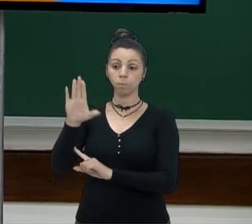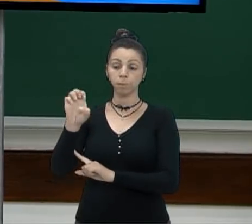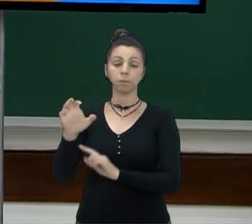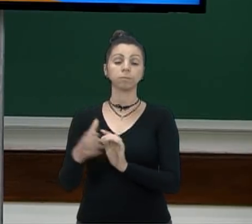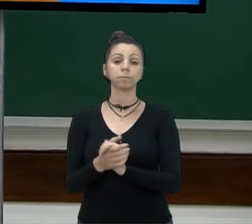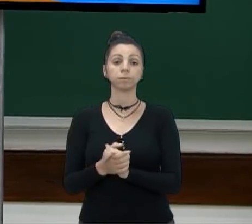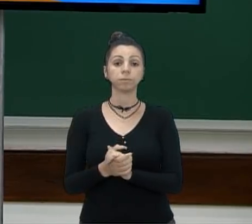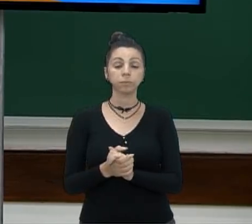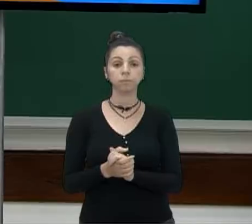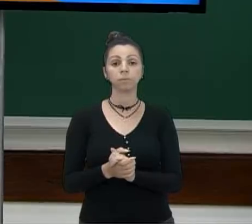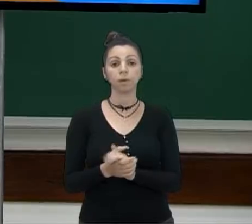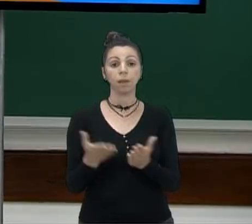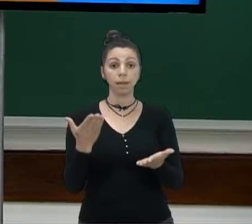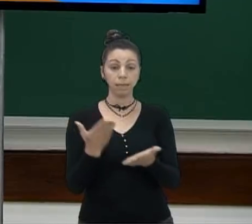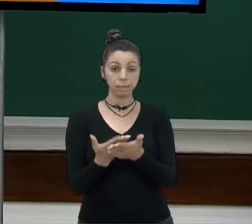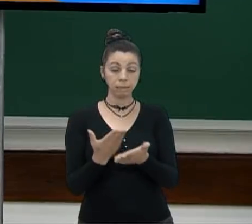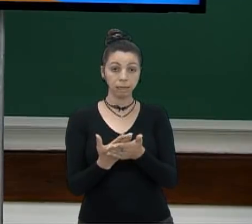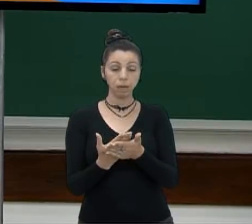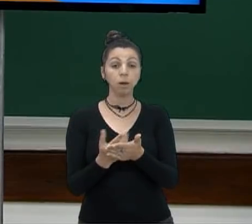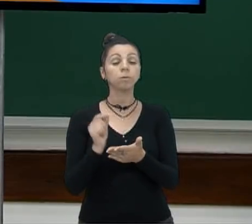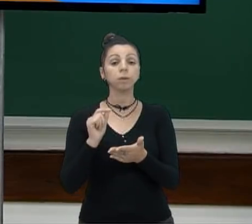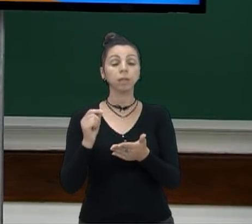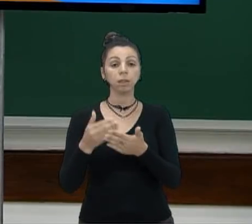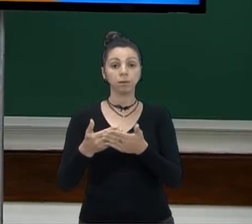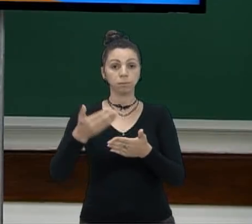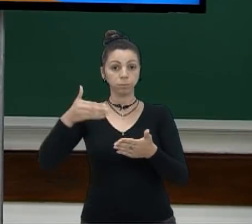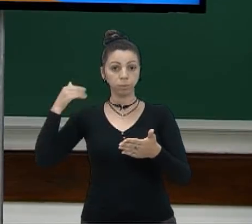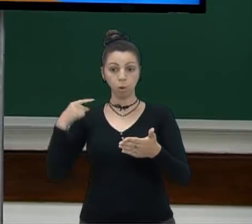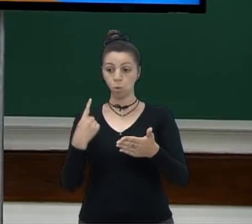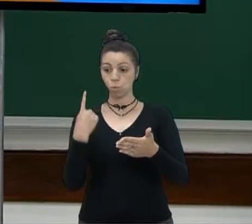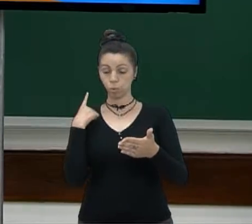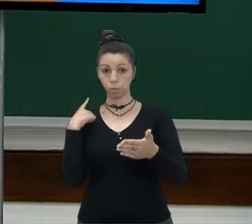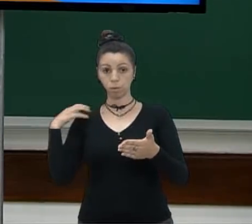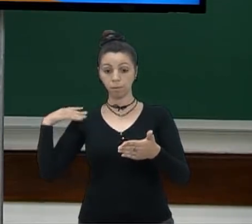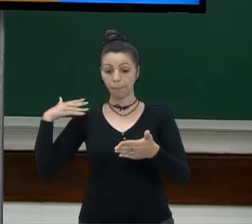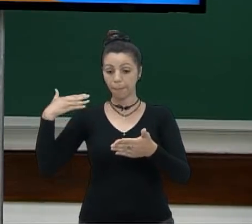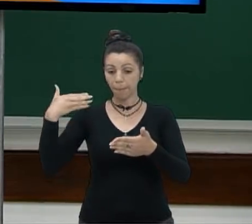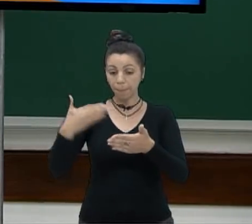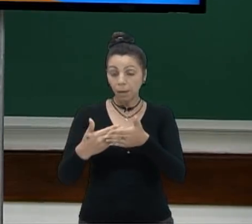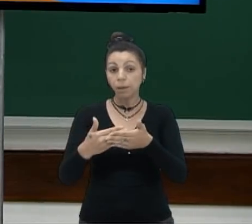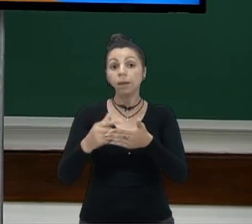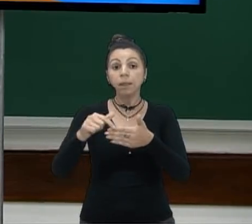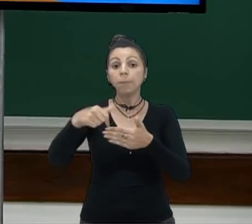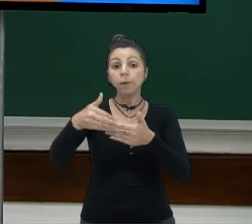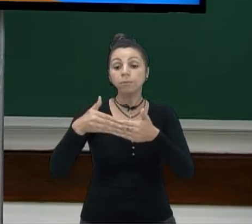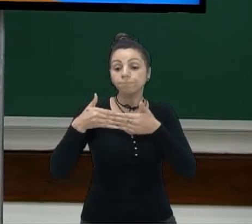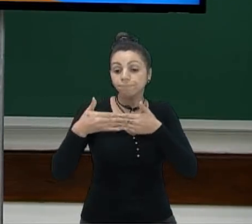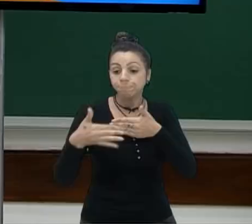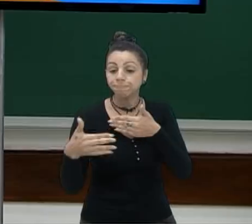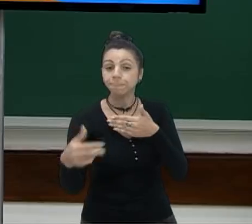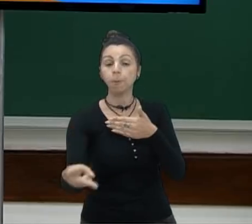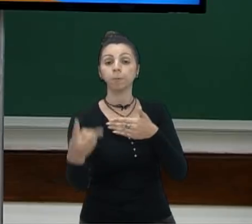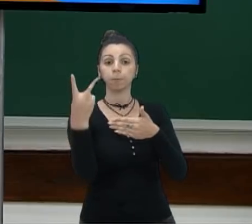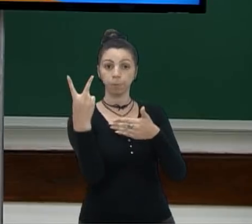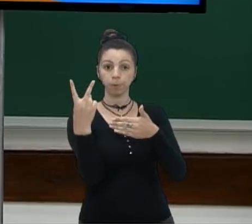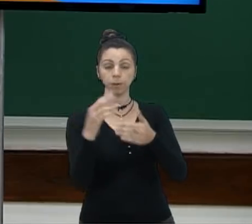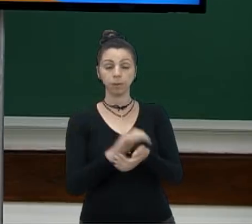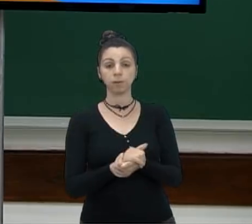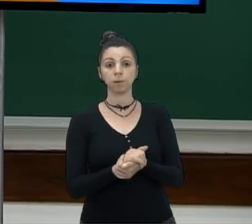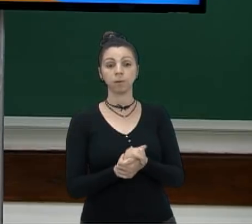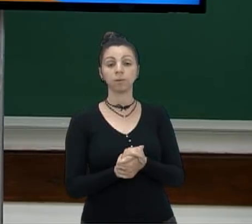uma continuação da anterior, que nós falamos dos 3 estados físicos, sólido, líquido e gasoso, e as suas